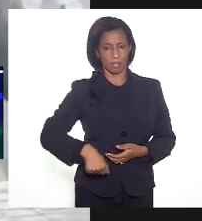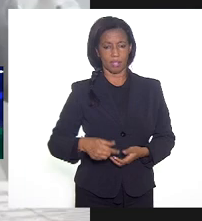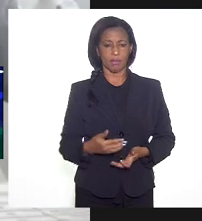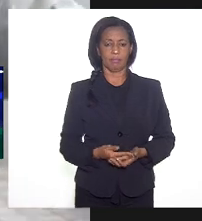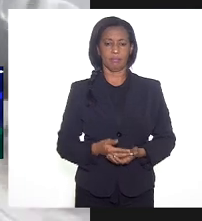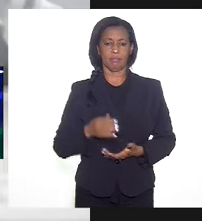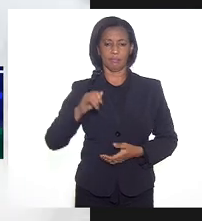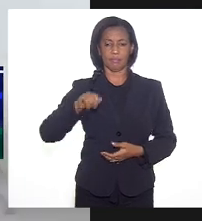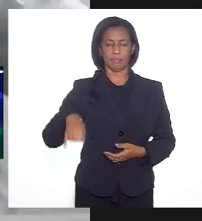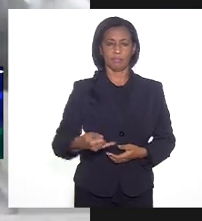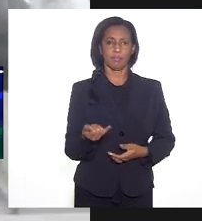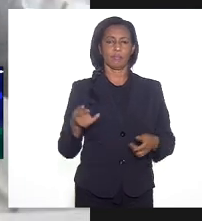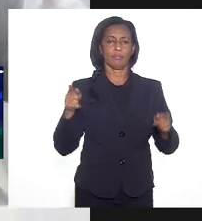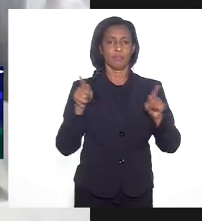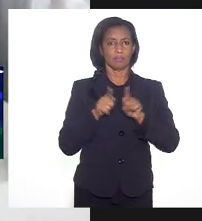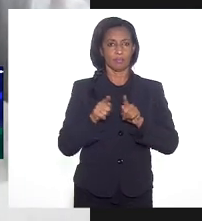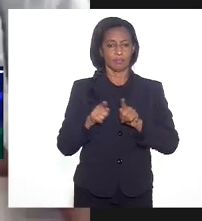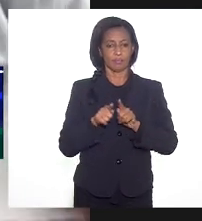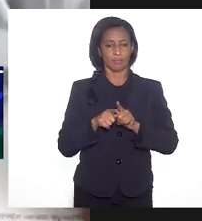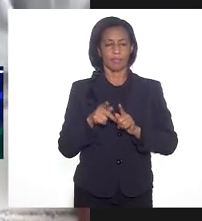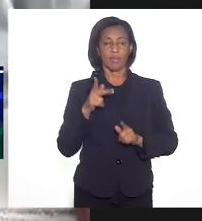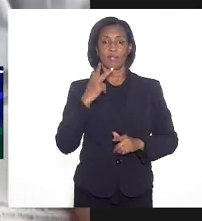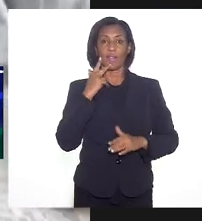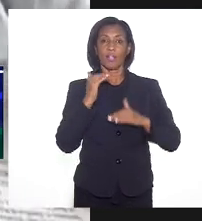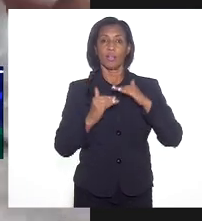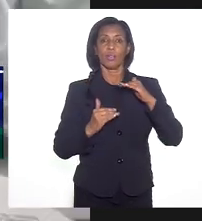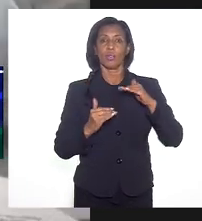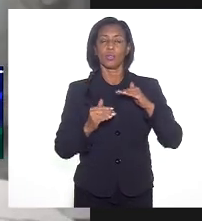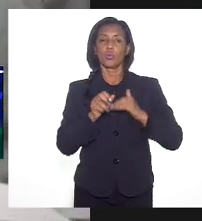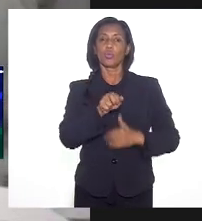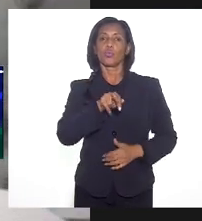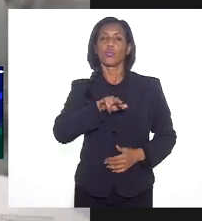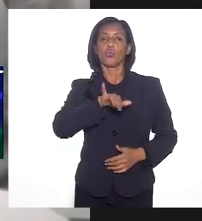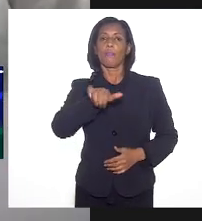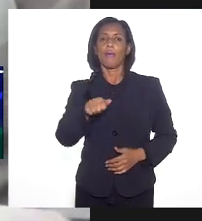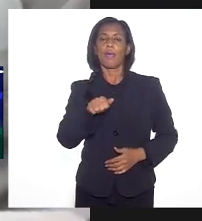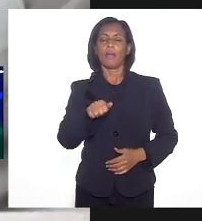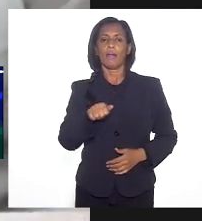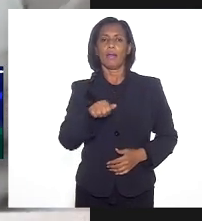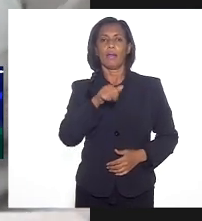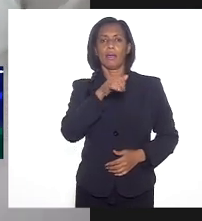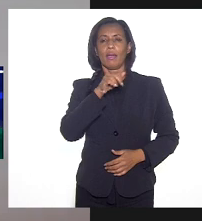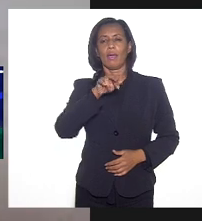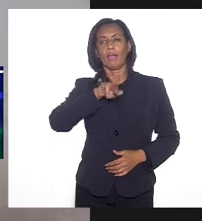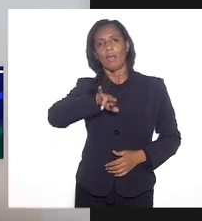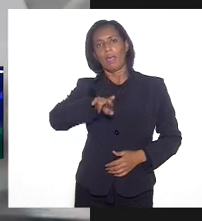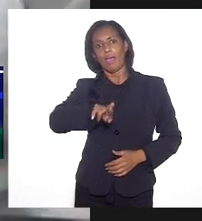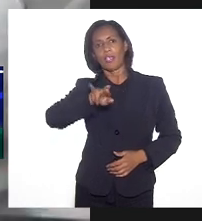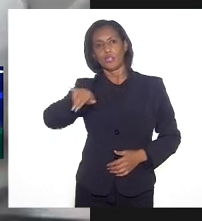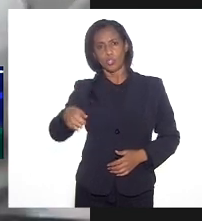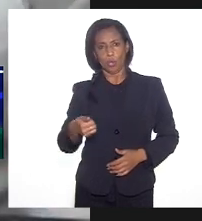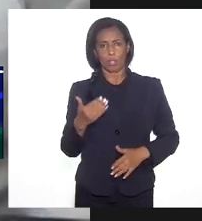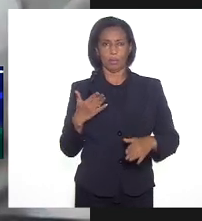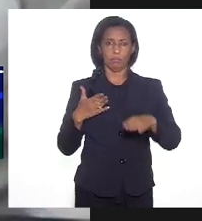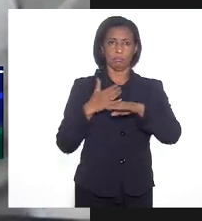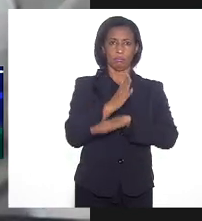para também falar um pouco do Supera Rio Supera RJ programa aprovado por esta casa